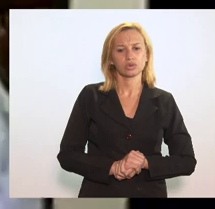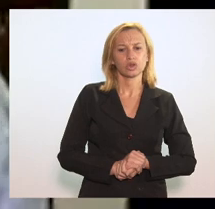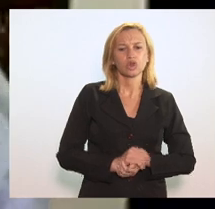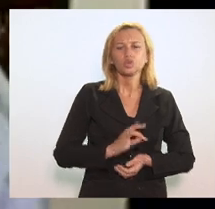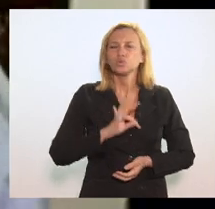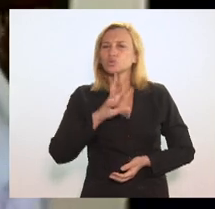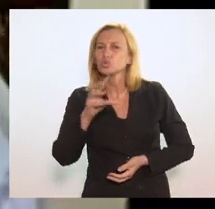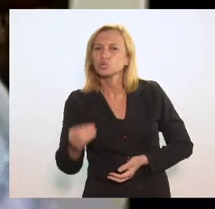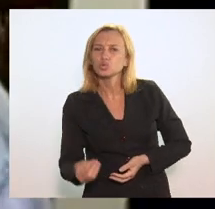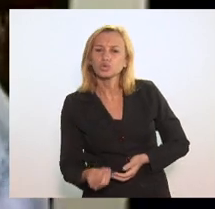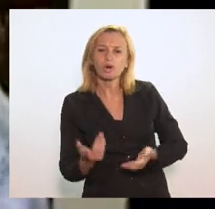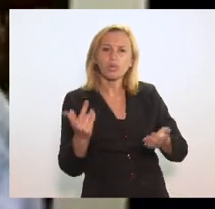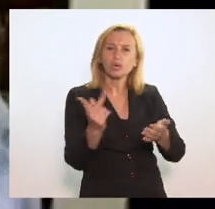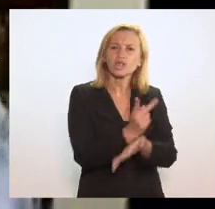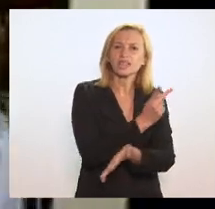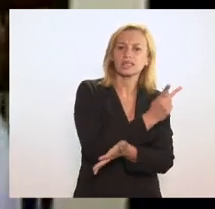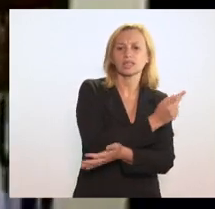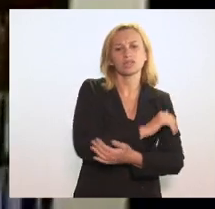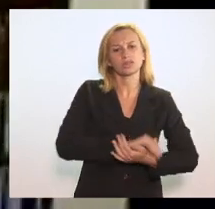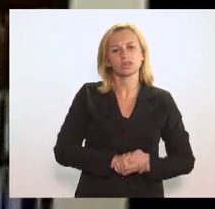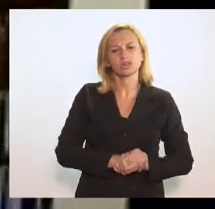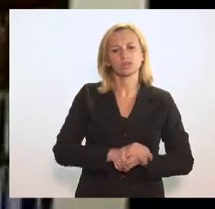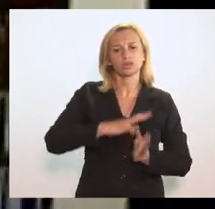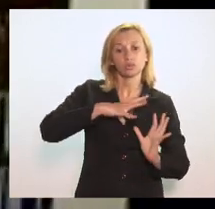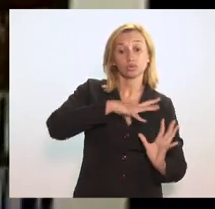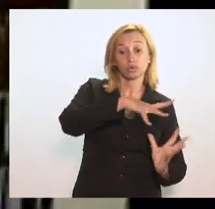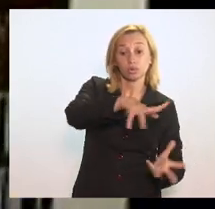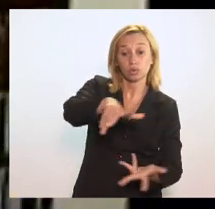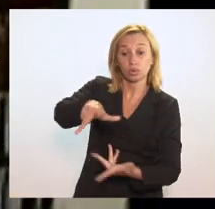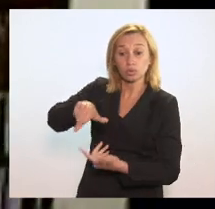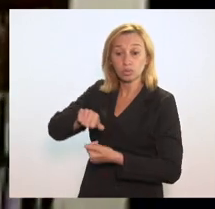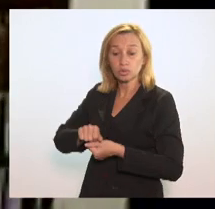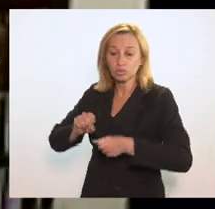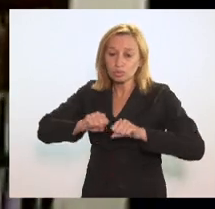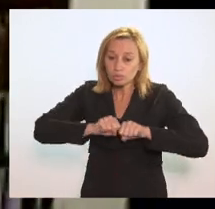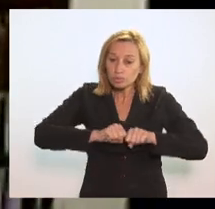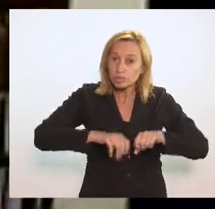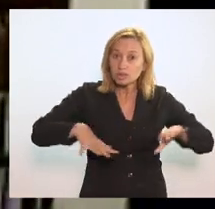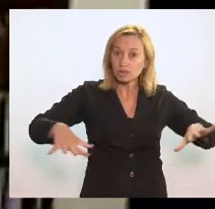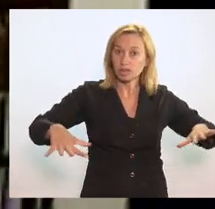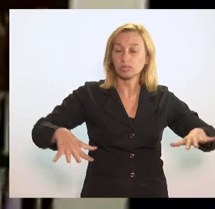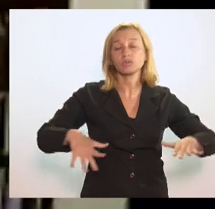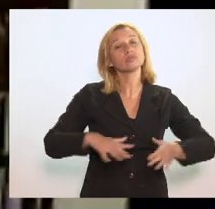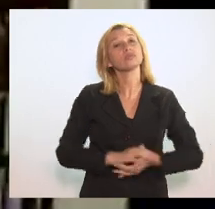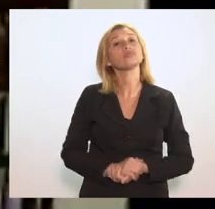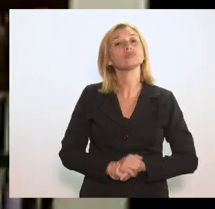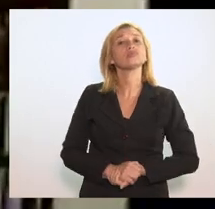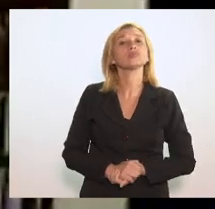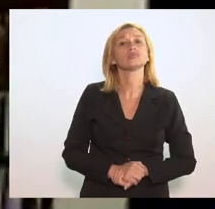tudo o que está acontecendo no universo pandêmico,